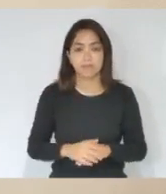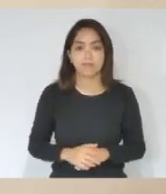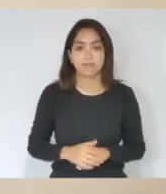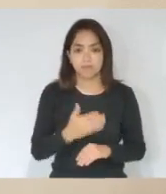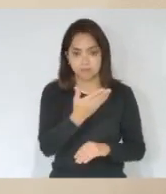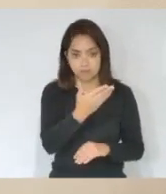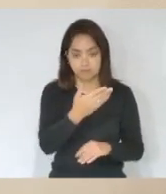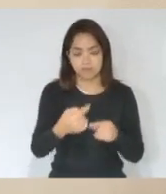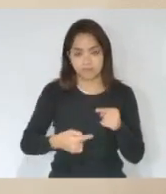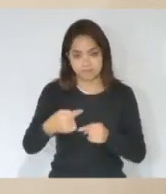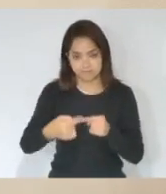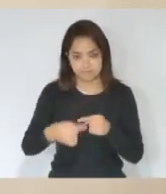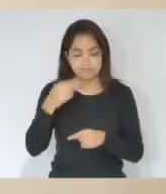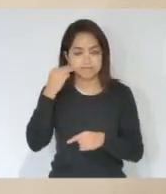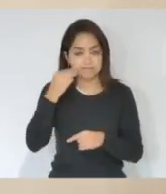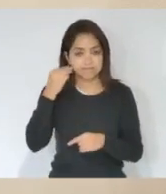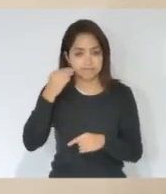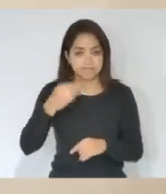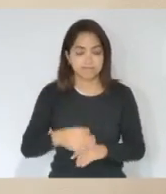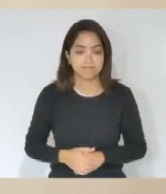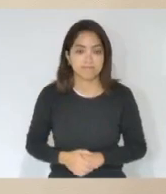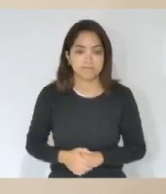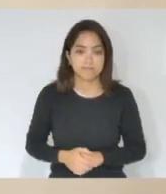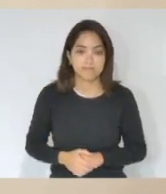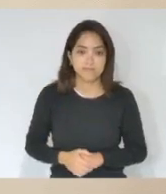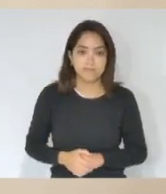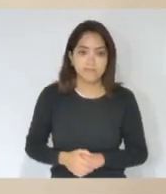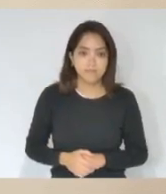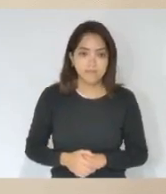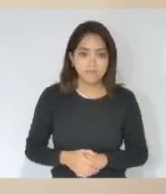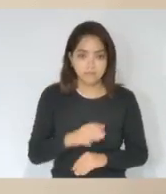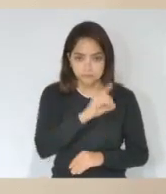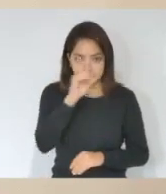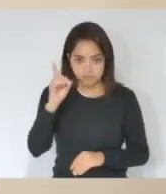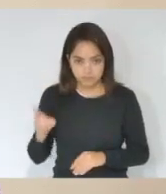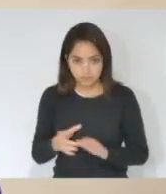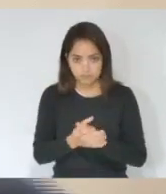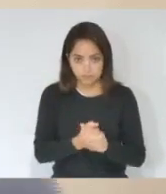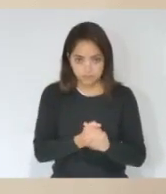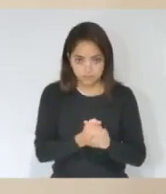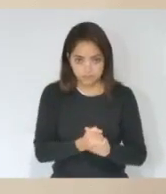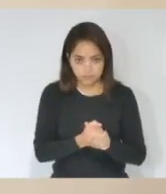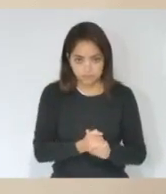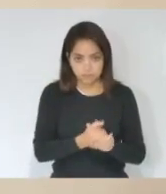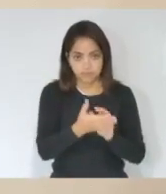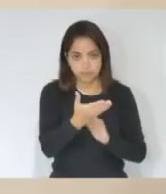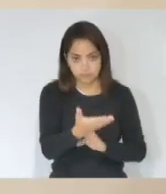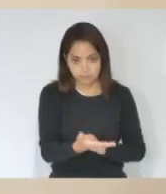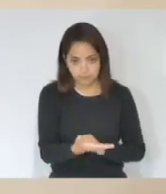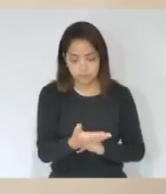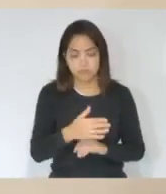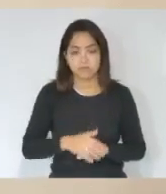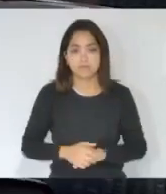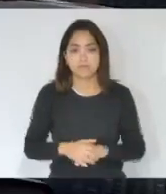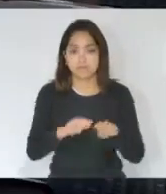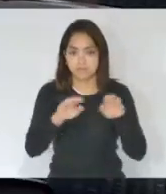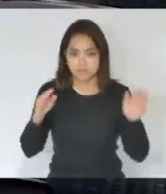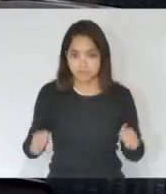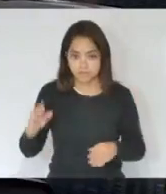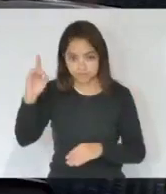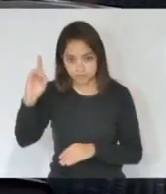para discutir o autor, deputado Márcio. Bom dia, presidente. Cumprimento Vossa Excelência, mesa